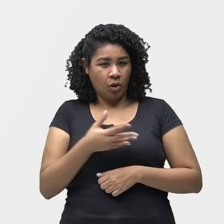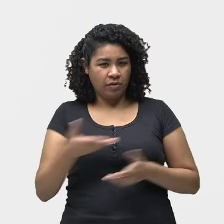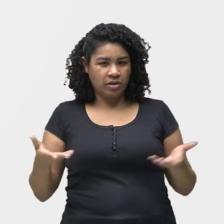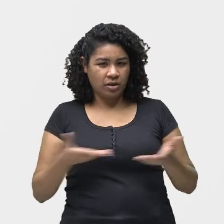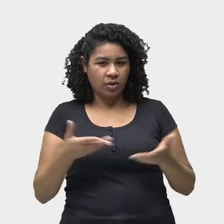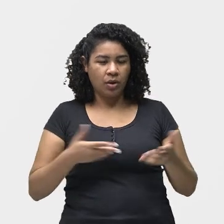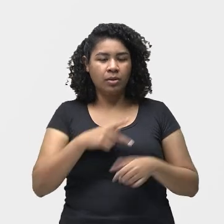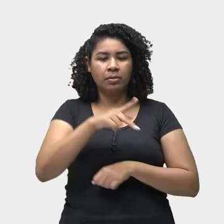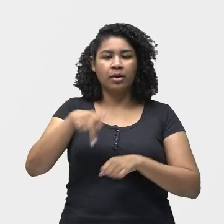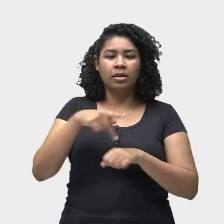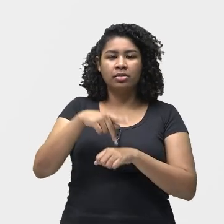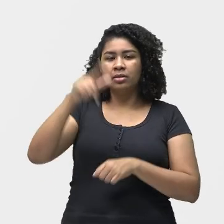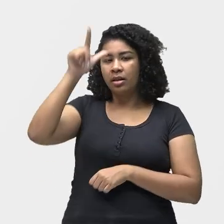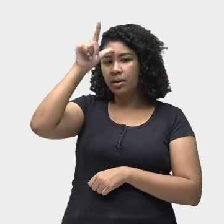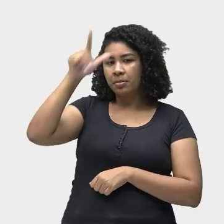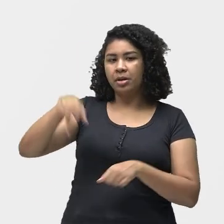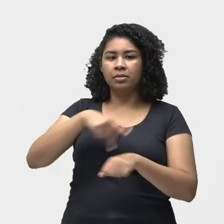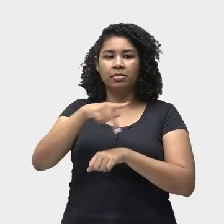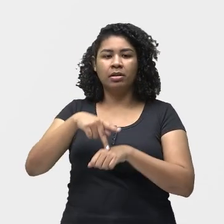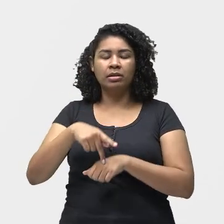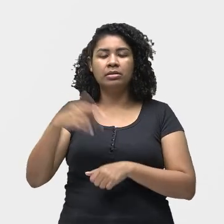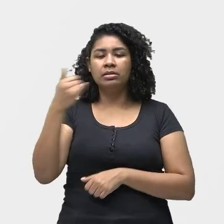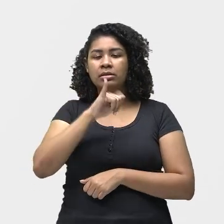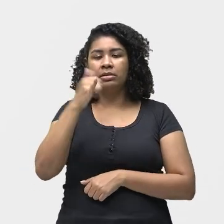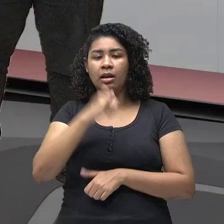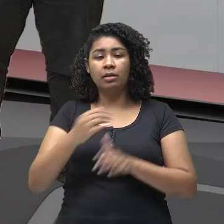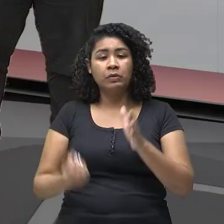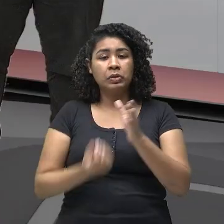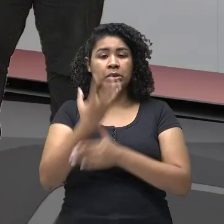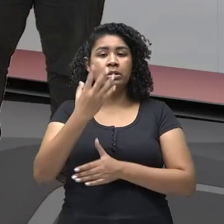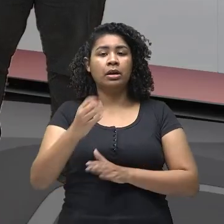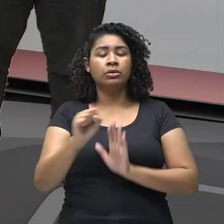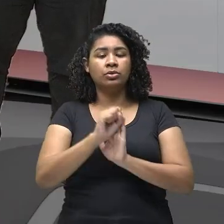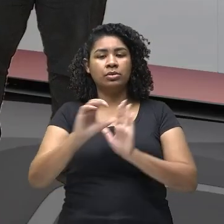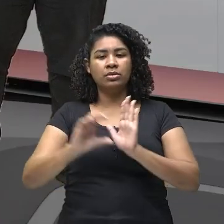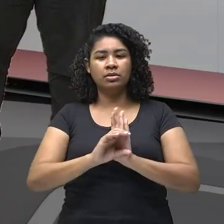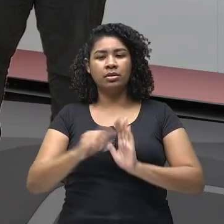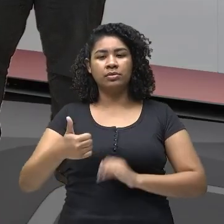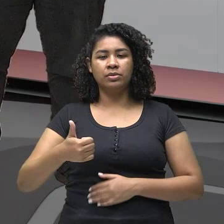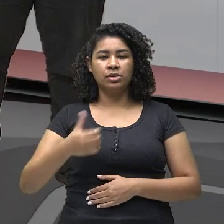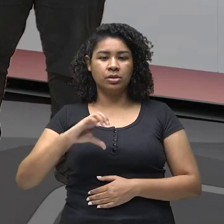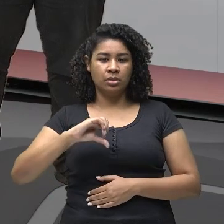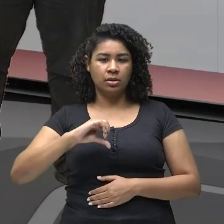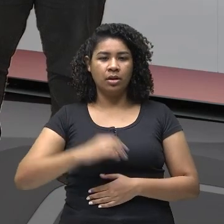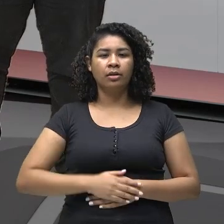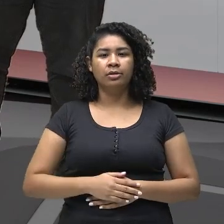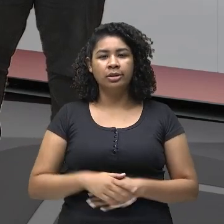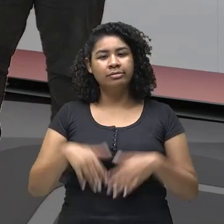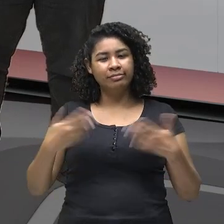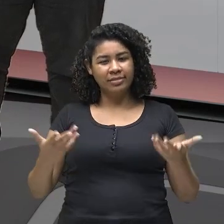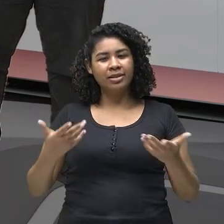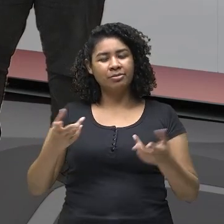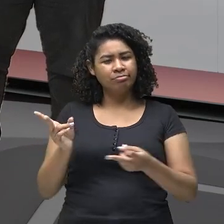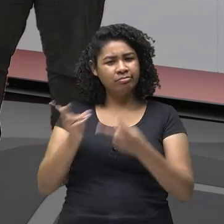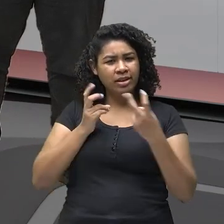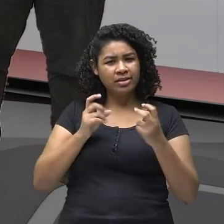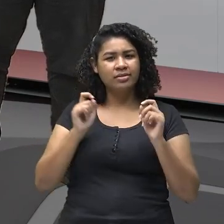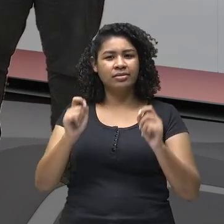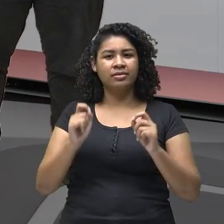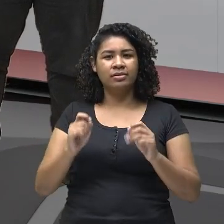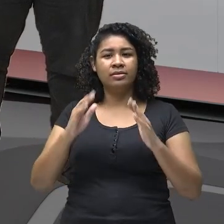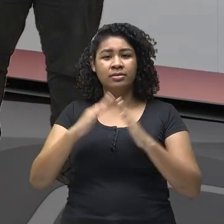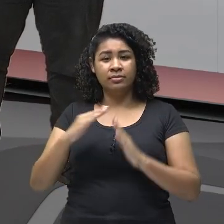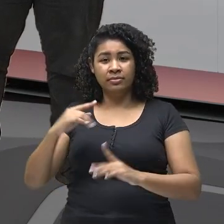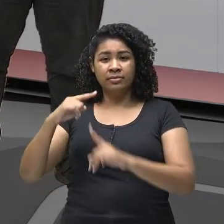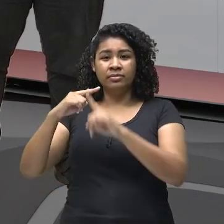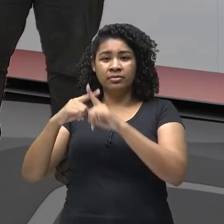Alemanha e Itália apenas surgiram no século XIX. Então, mais uma vez a gente vê aí que a Igreja, apesar de ter sofrido o golpe da